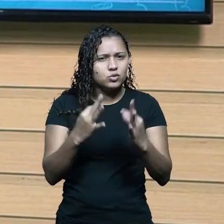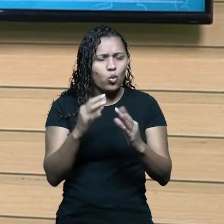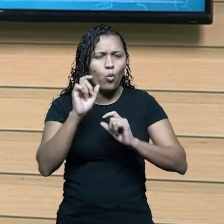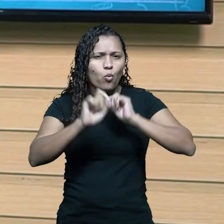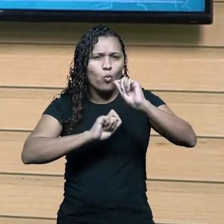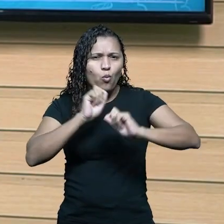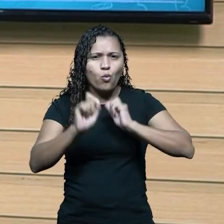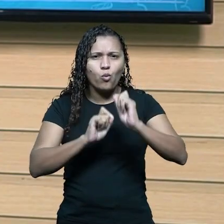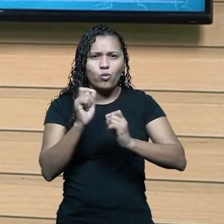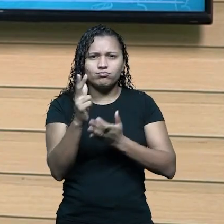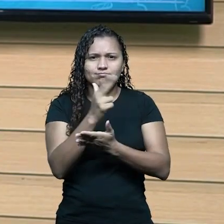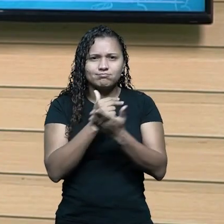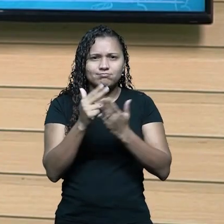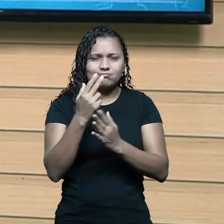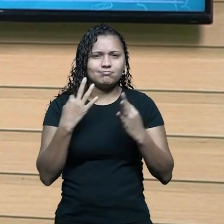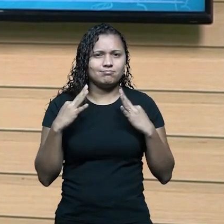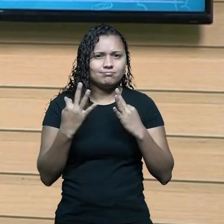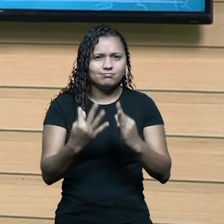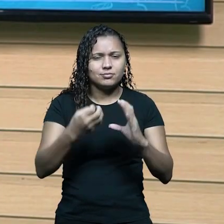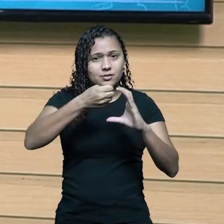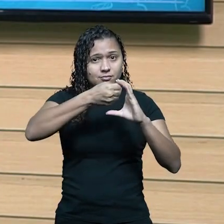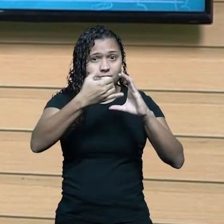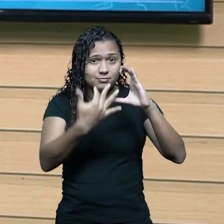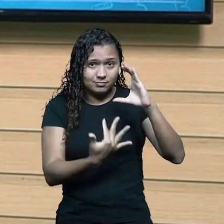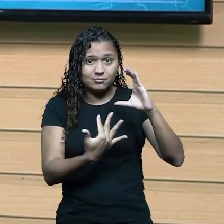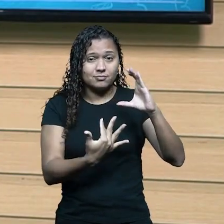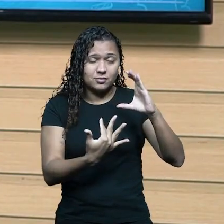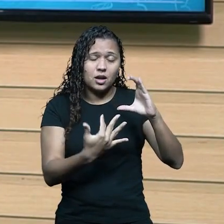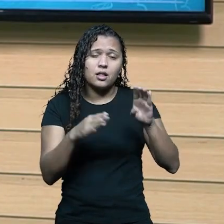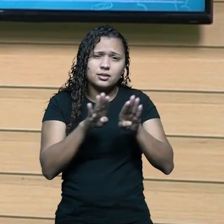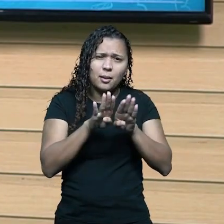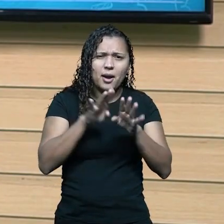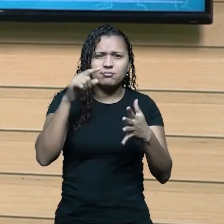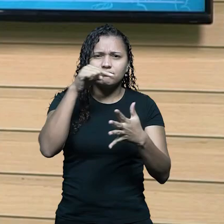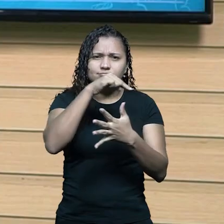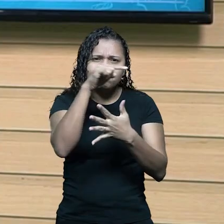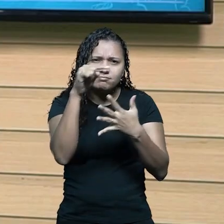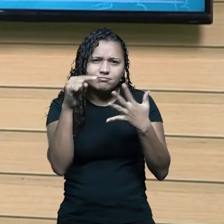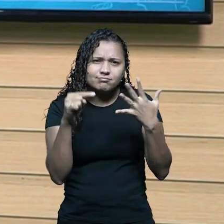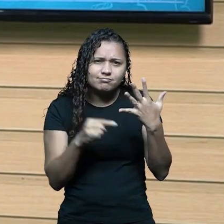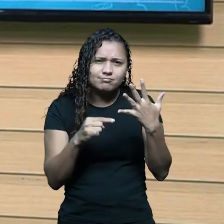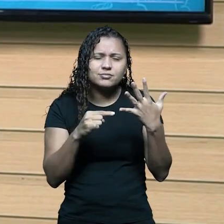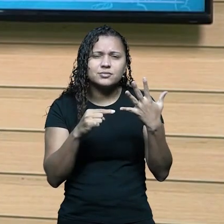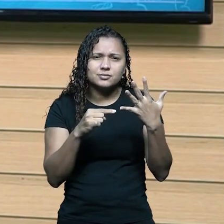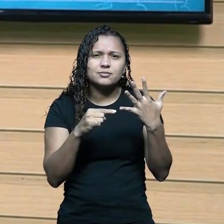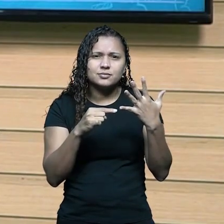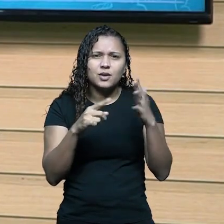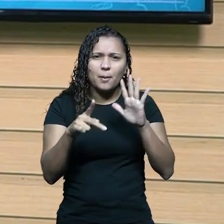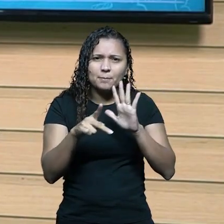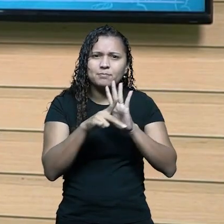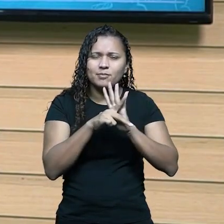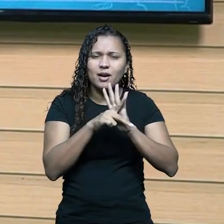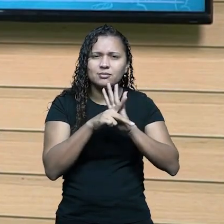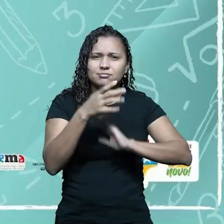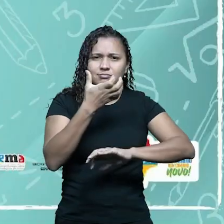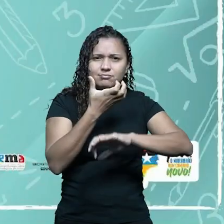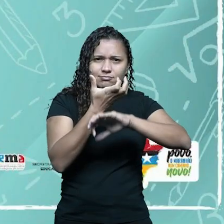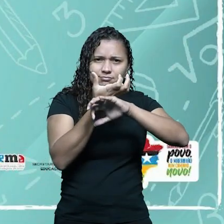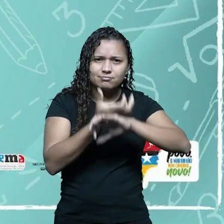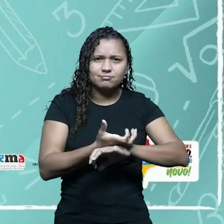desenho técnico, as classificações e os elementos que fazem parte da disciplina desenho